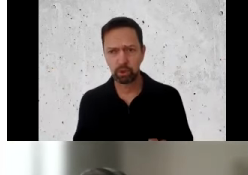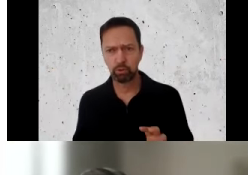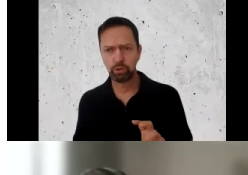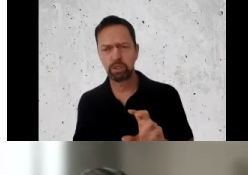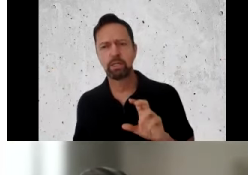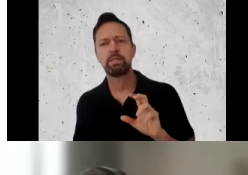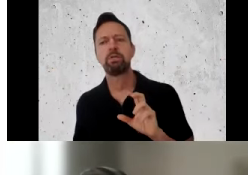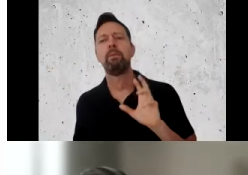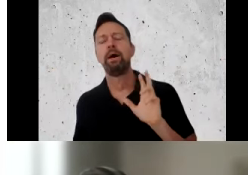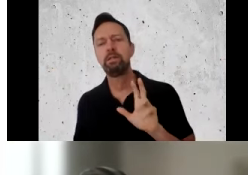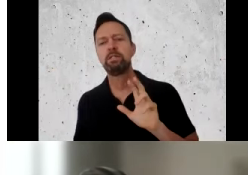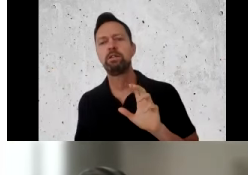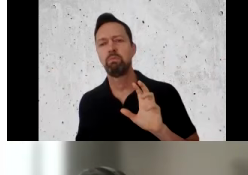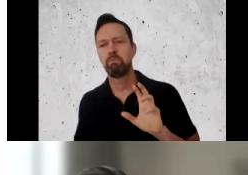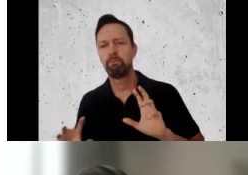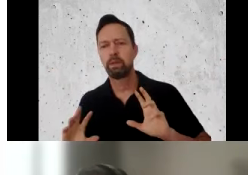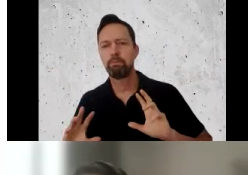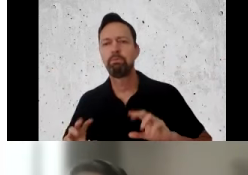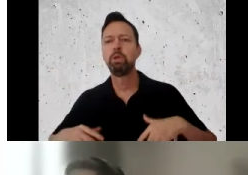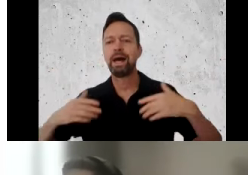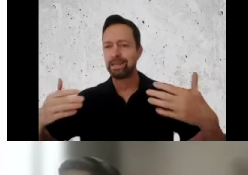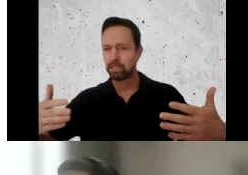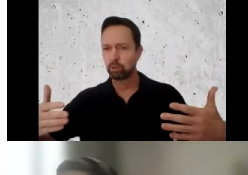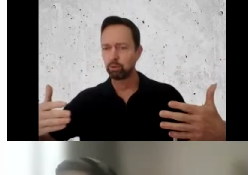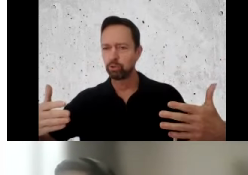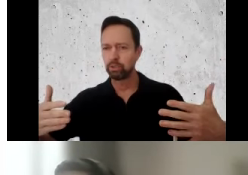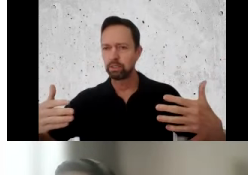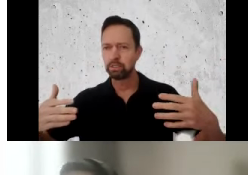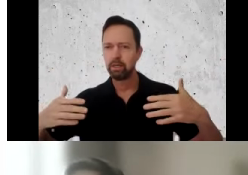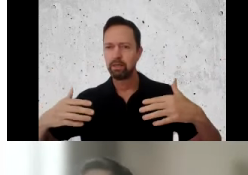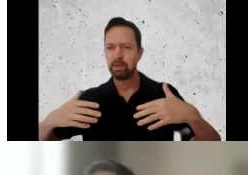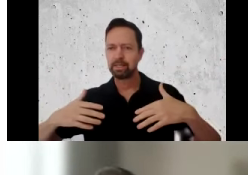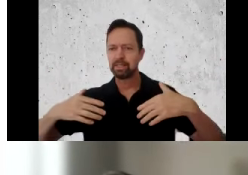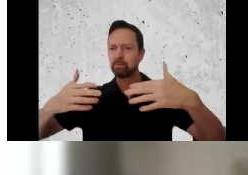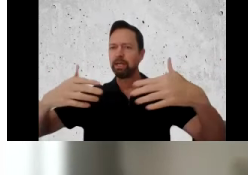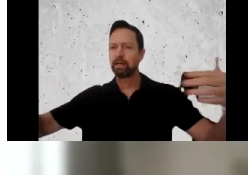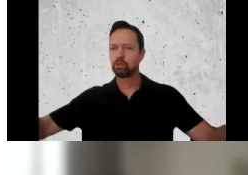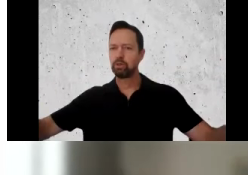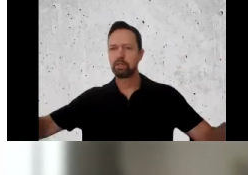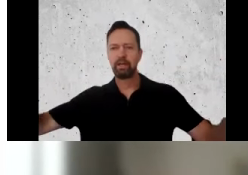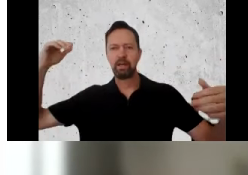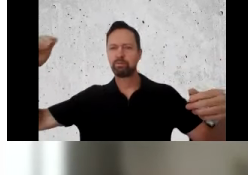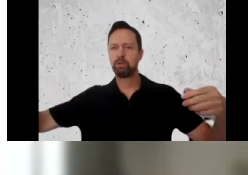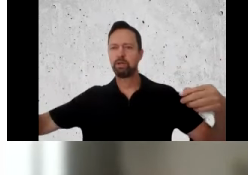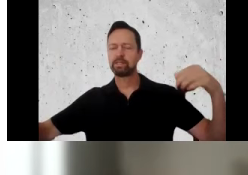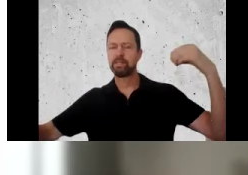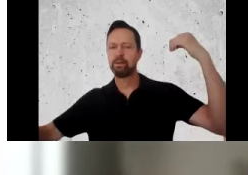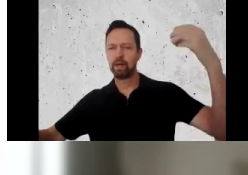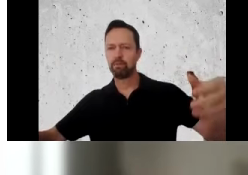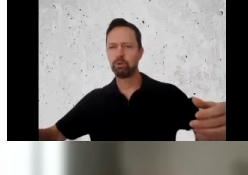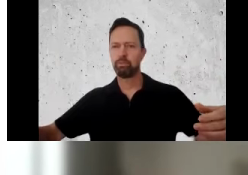alguém que estuda custo de transação diz, não, antes de eu pular essas conclusões, essas explicações,